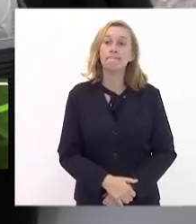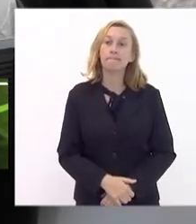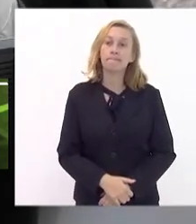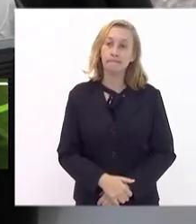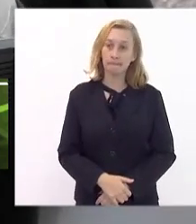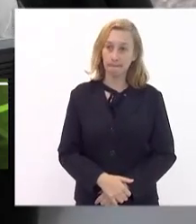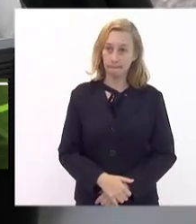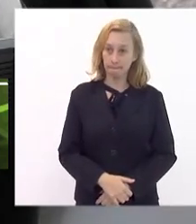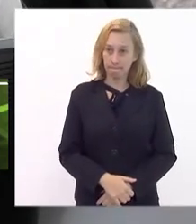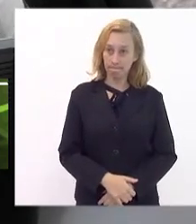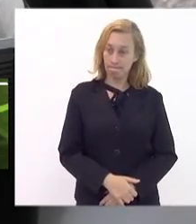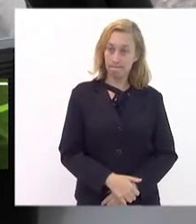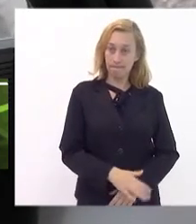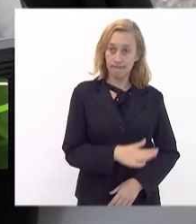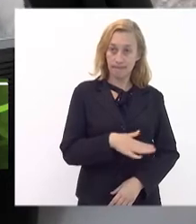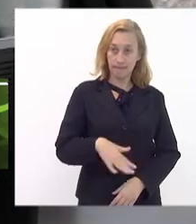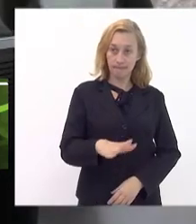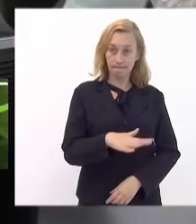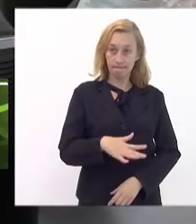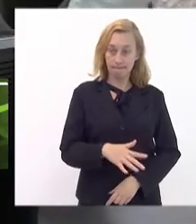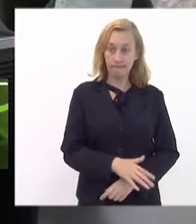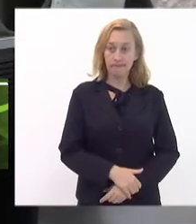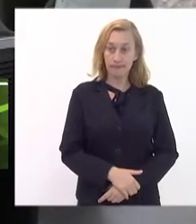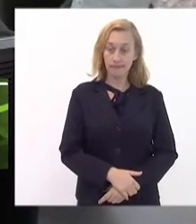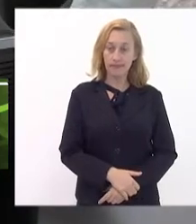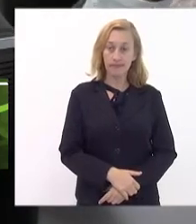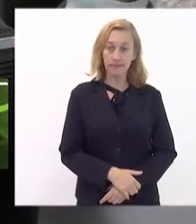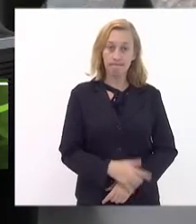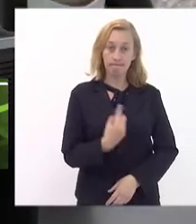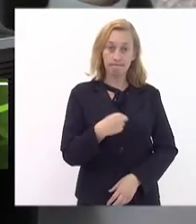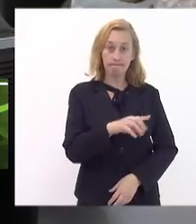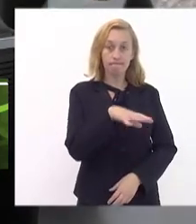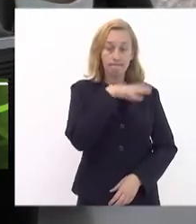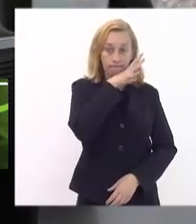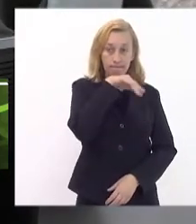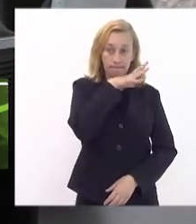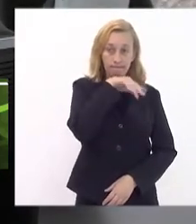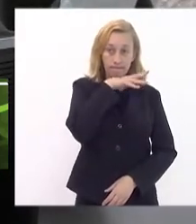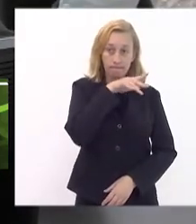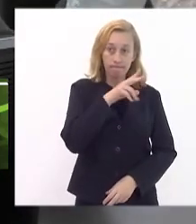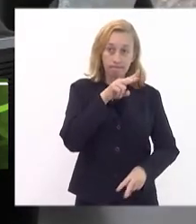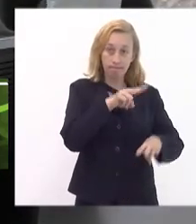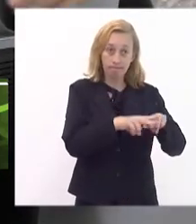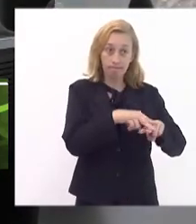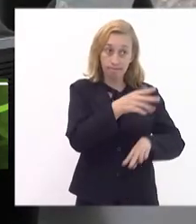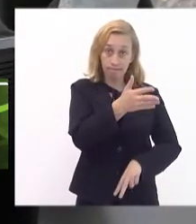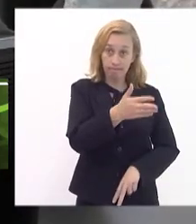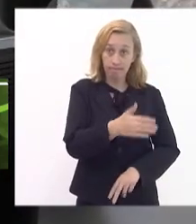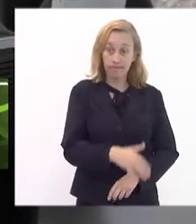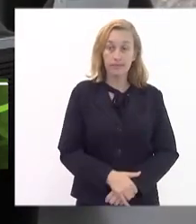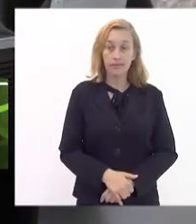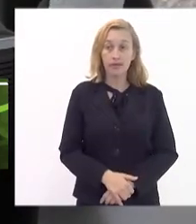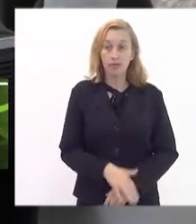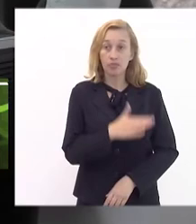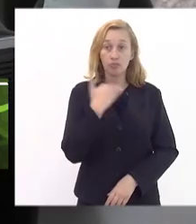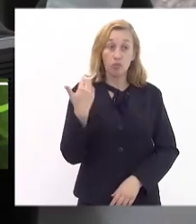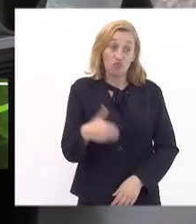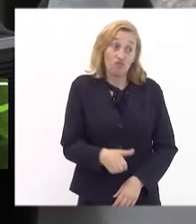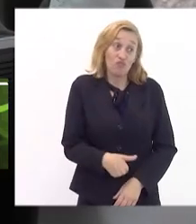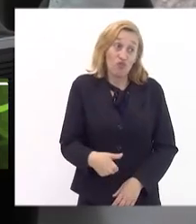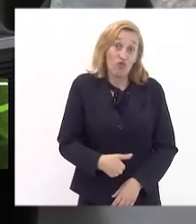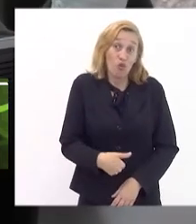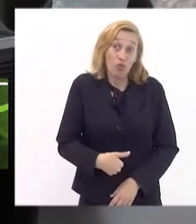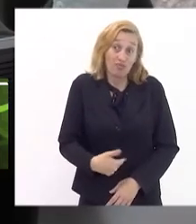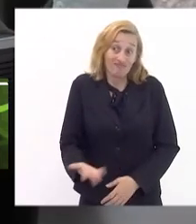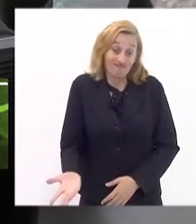das suas áreas, onde leva lá os animais que são apreendidos, eles acabam morrendo de fome.